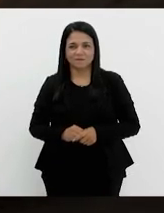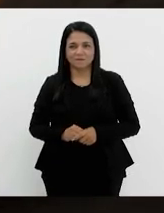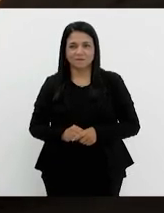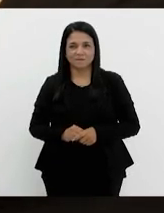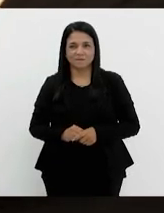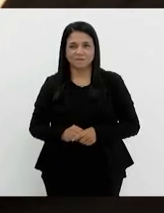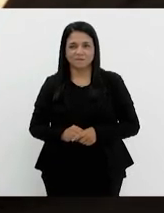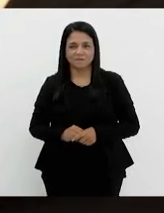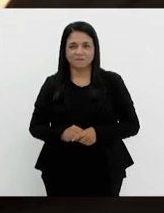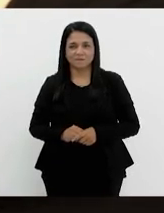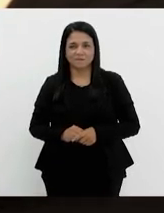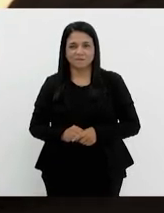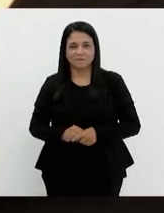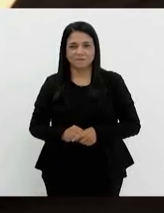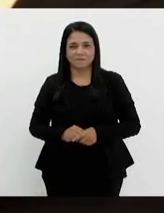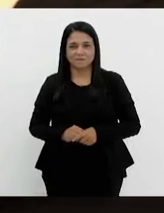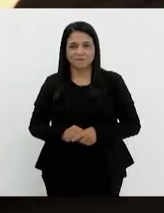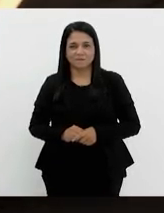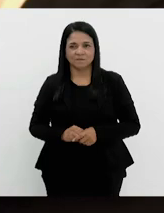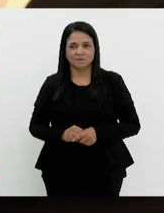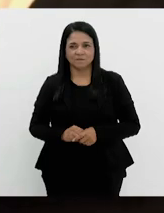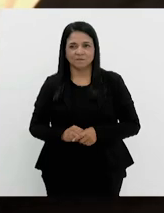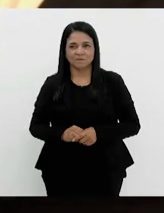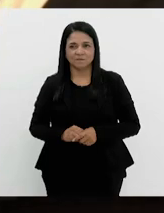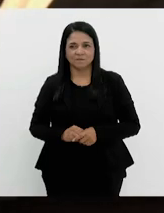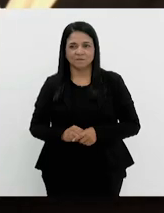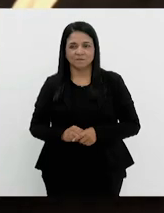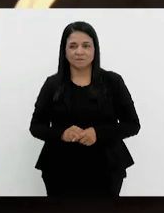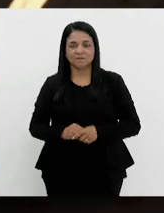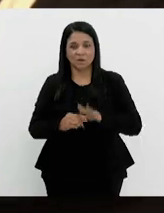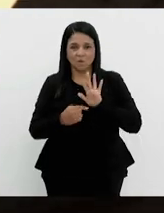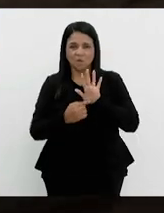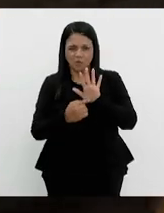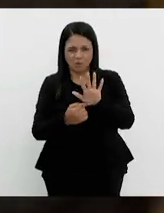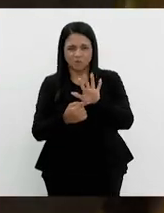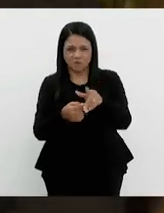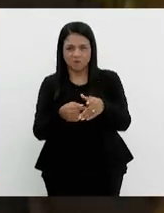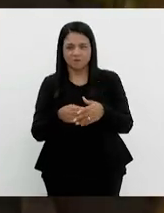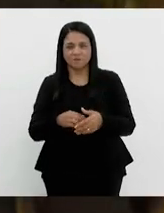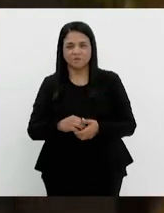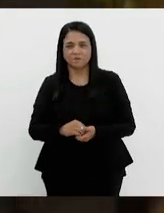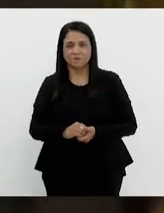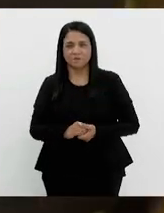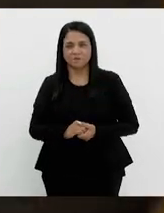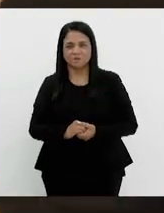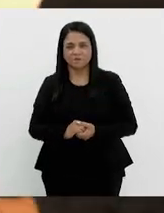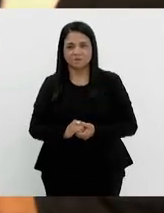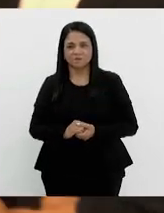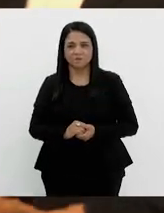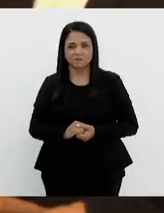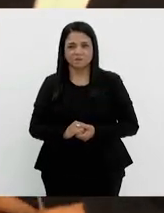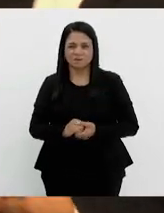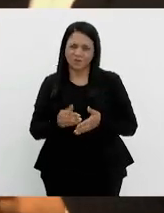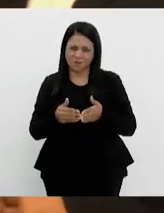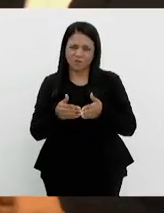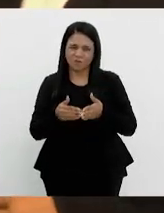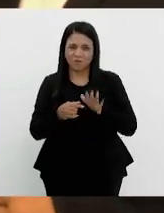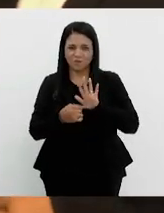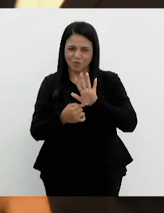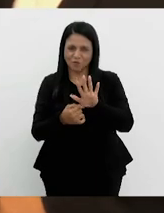a b se puder virar para todos verem por favor é